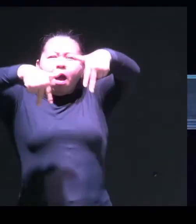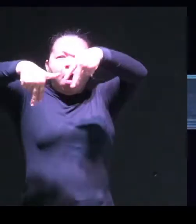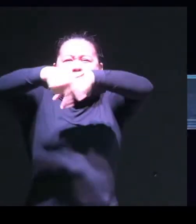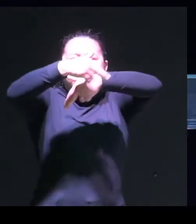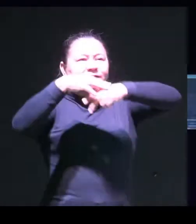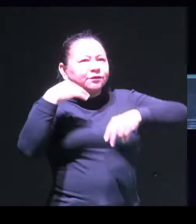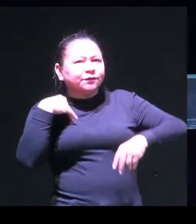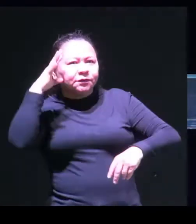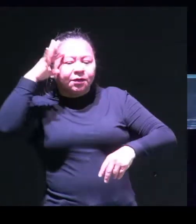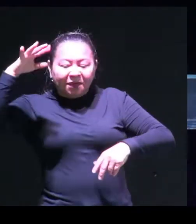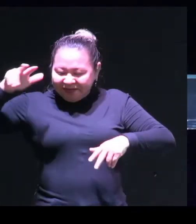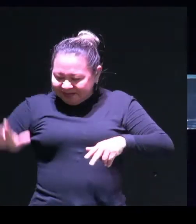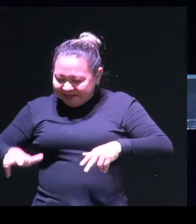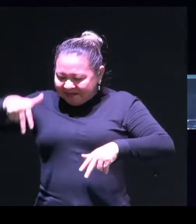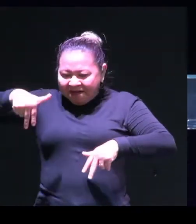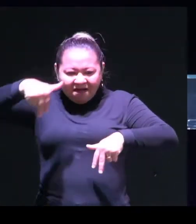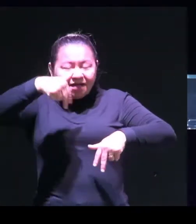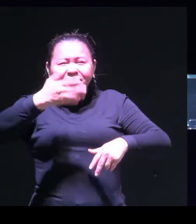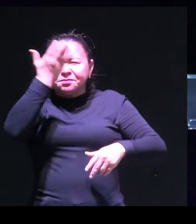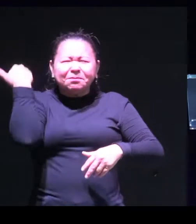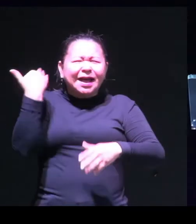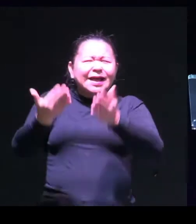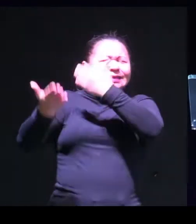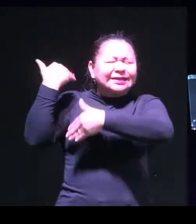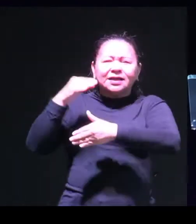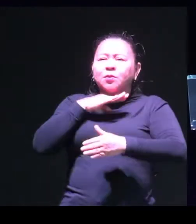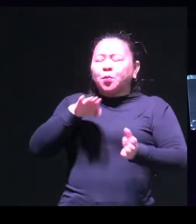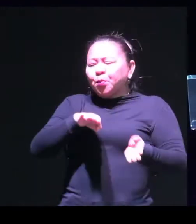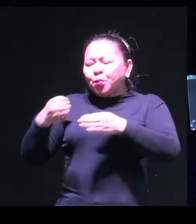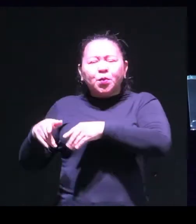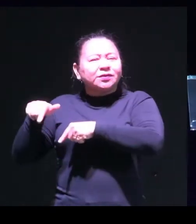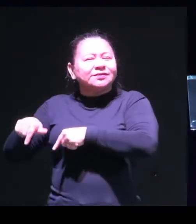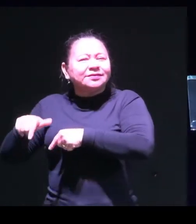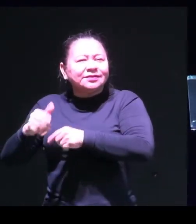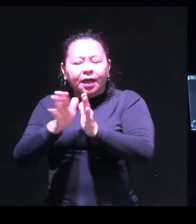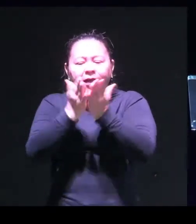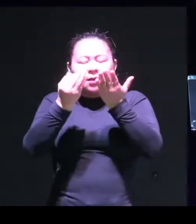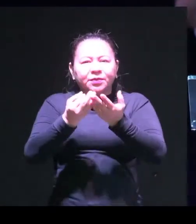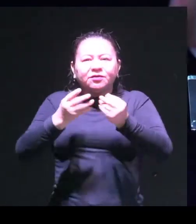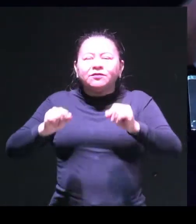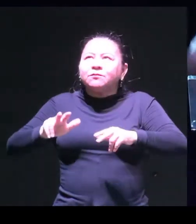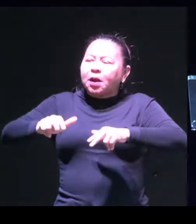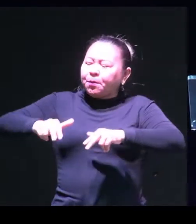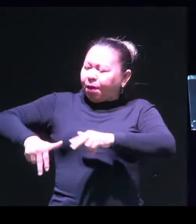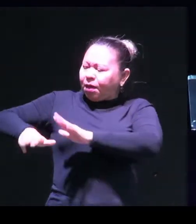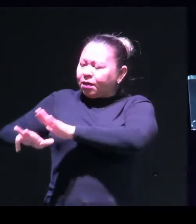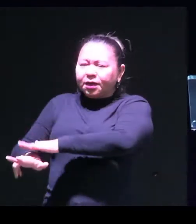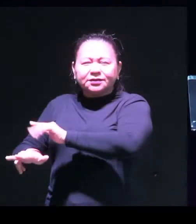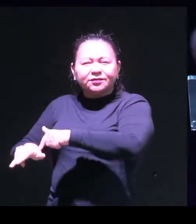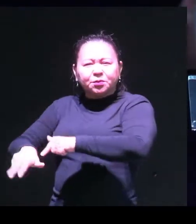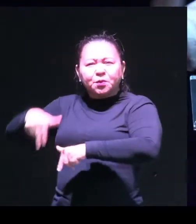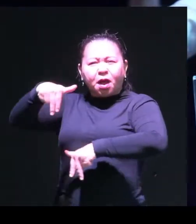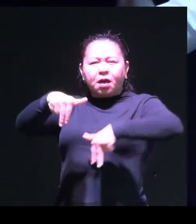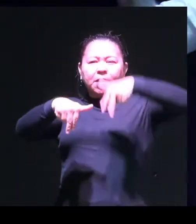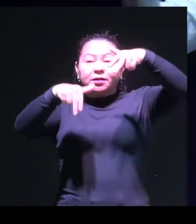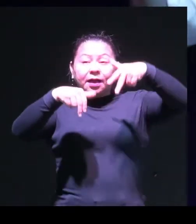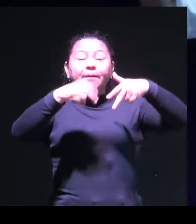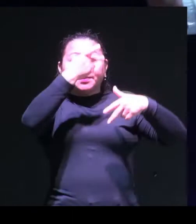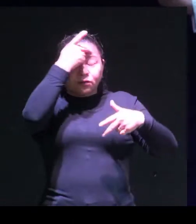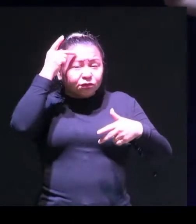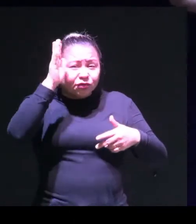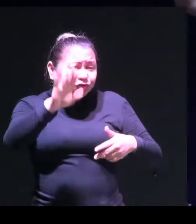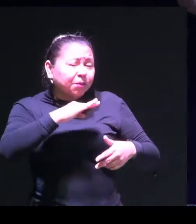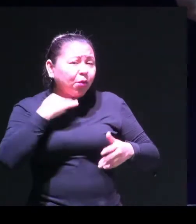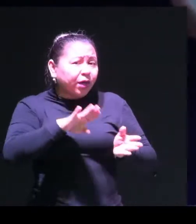o mar, os mortos, aqueles que morreram, ficaram no oceano. A Bíblia diz que o mar vai entregar seus mortos. Se alguém morreu